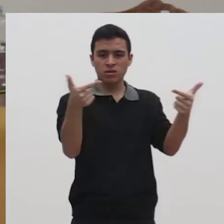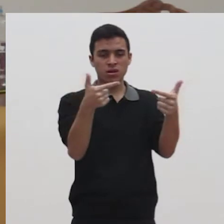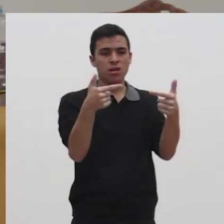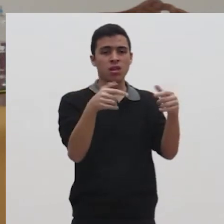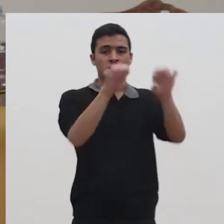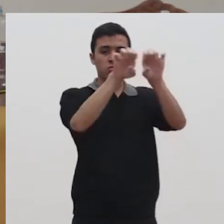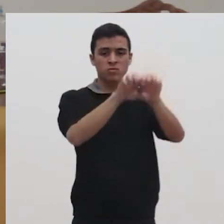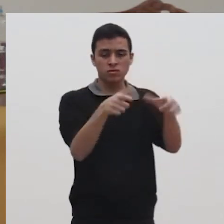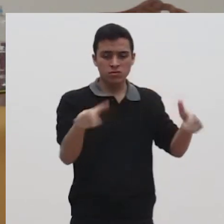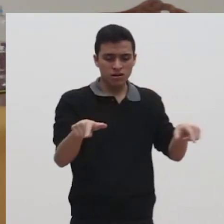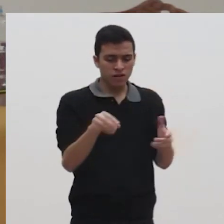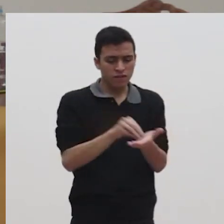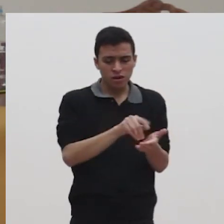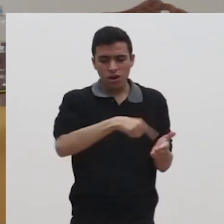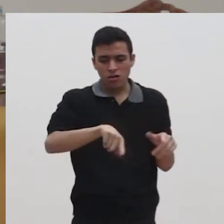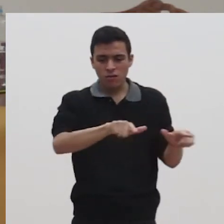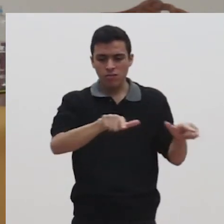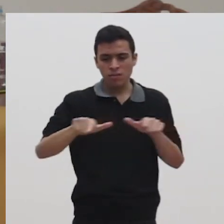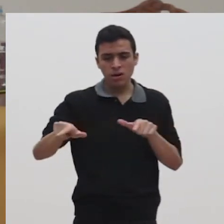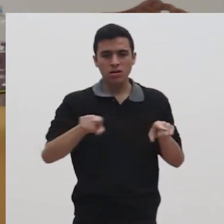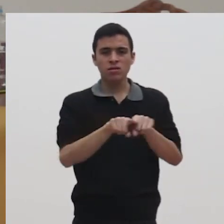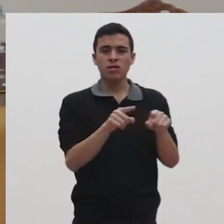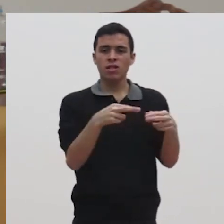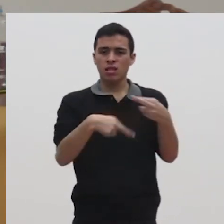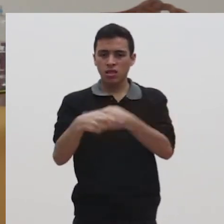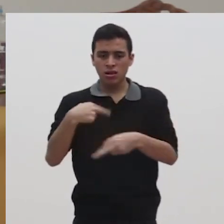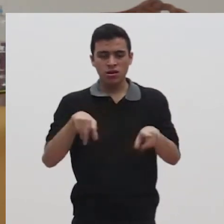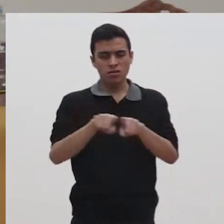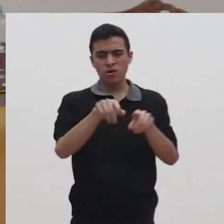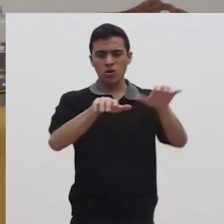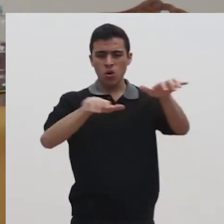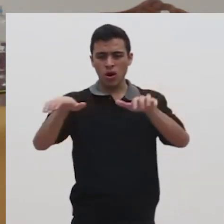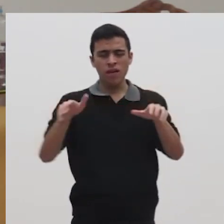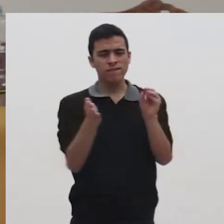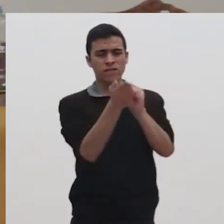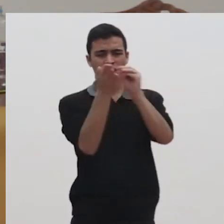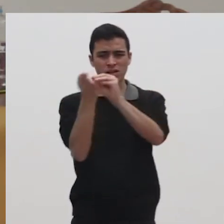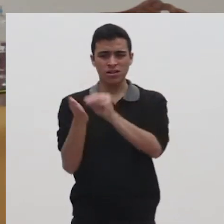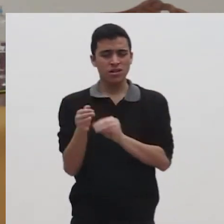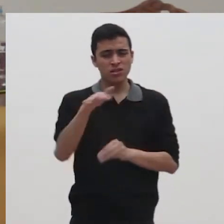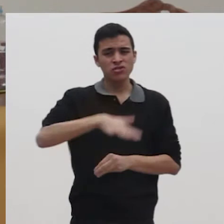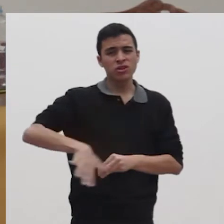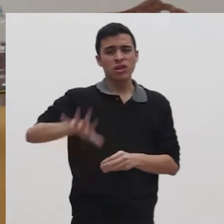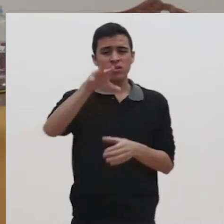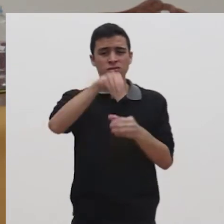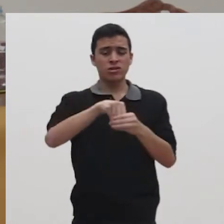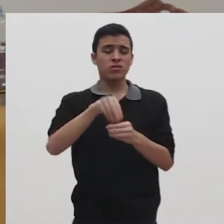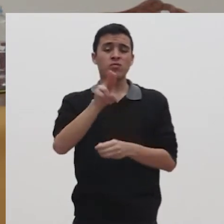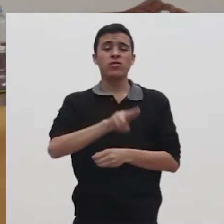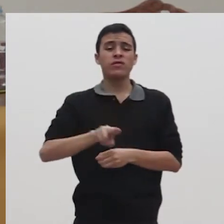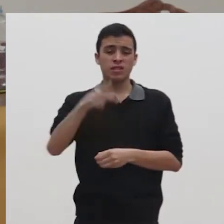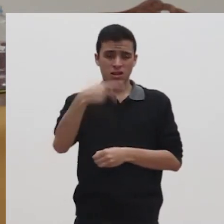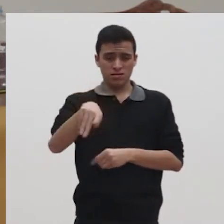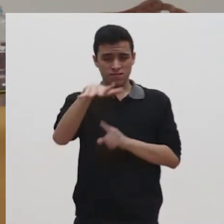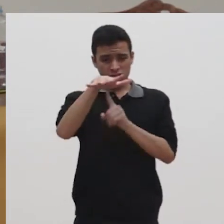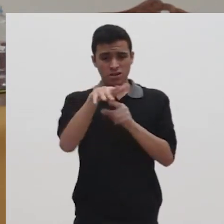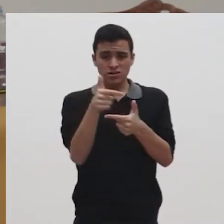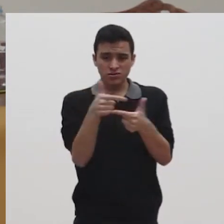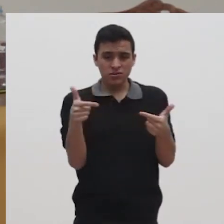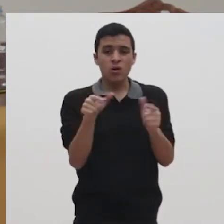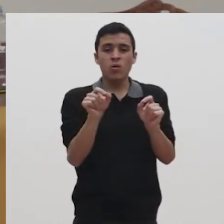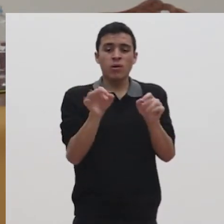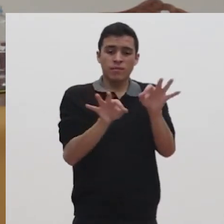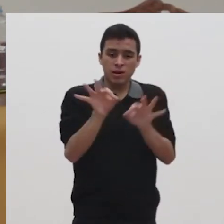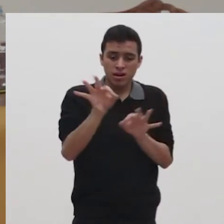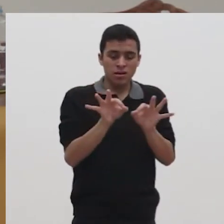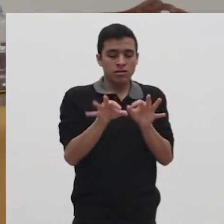falta reforma do chão, da fitotecnia, eu não me lembro mais do nome do departamento. É geral na universidade que não existe um